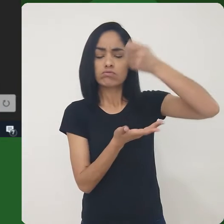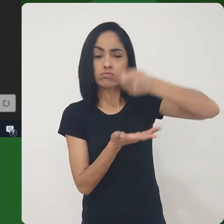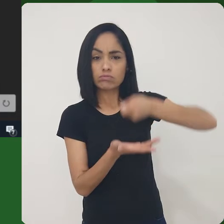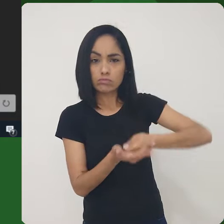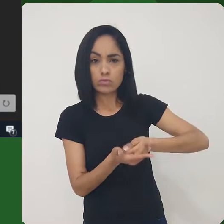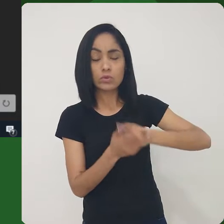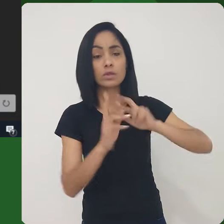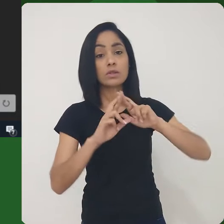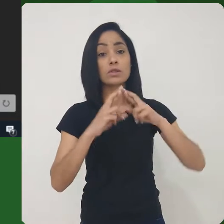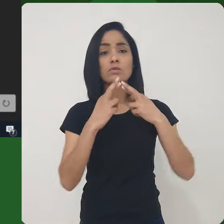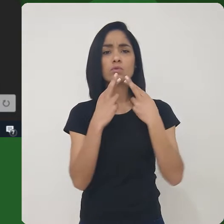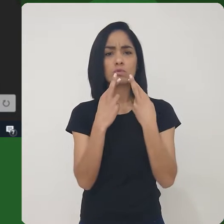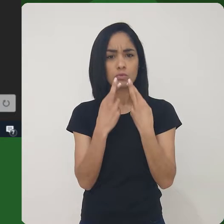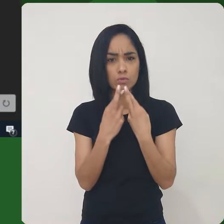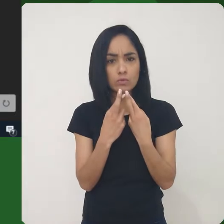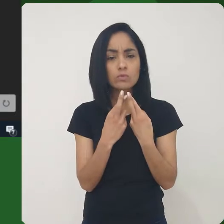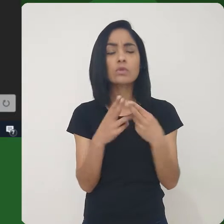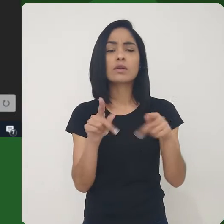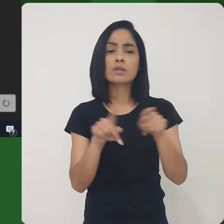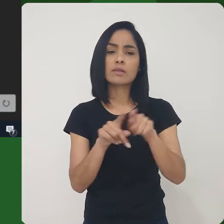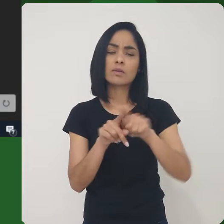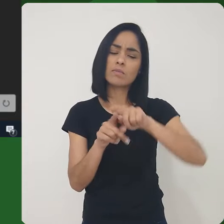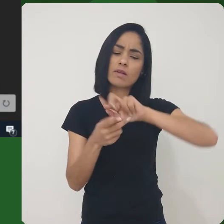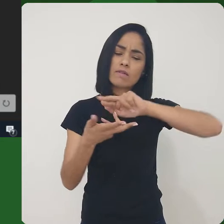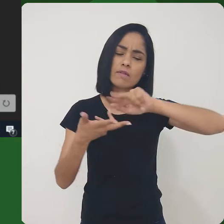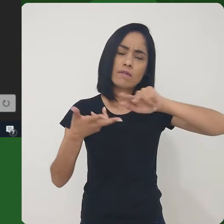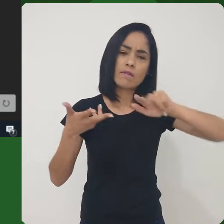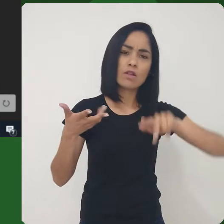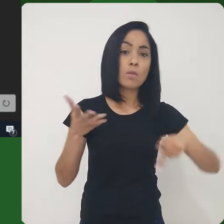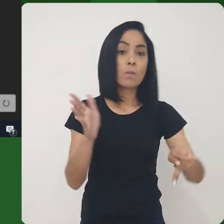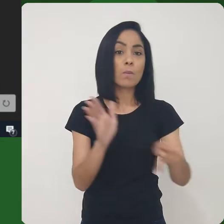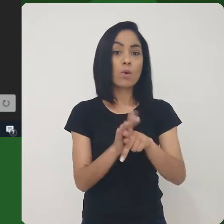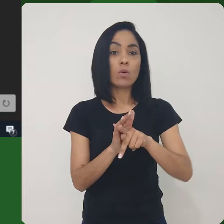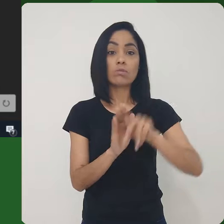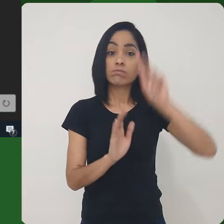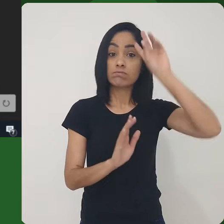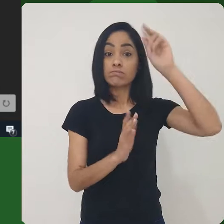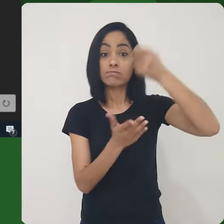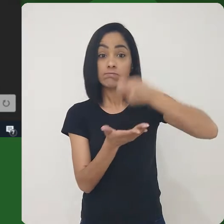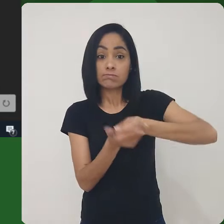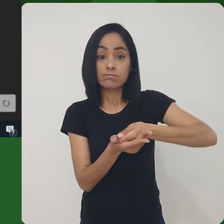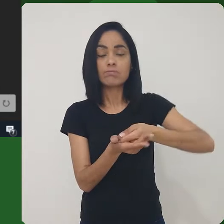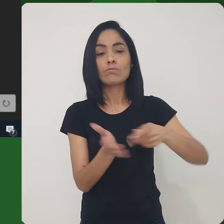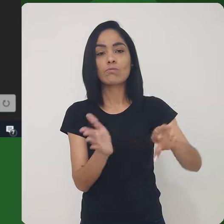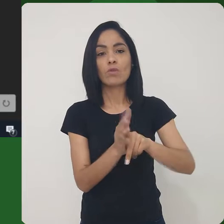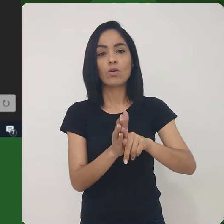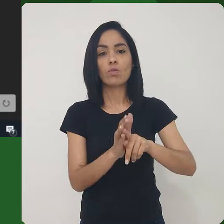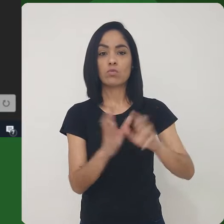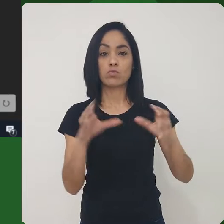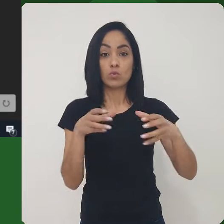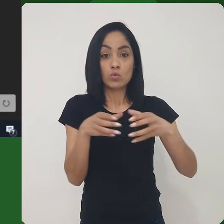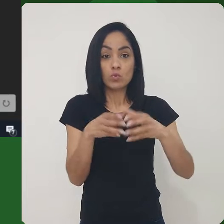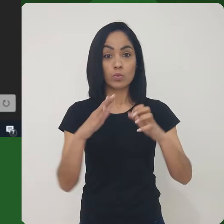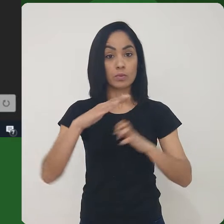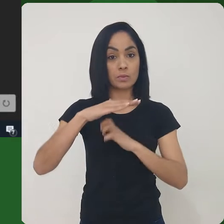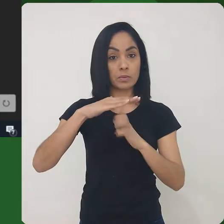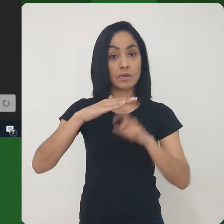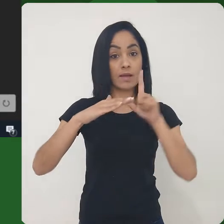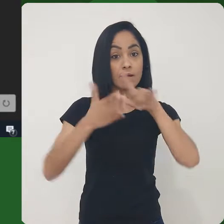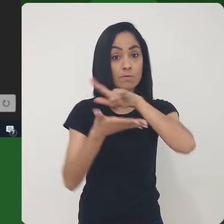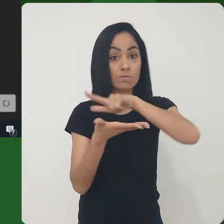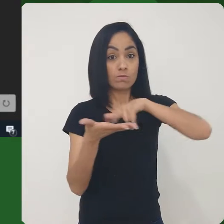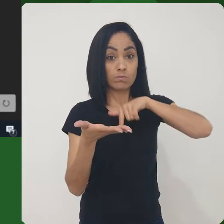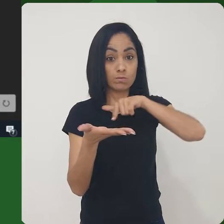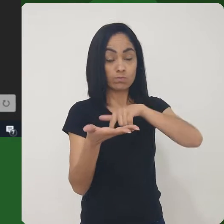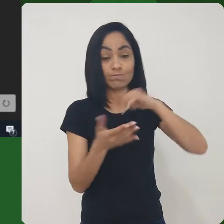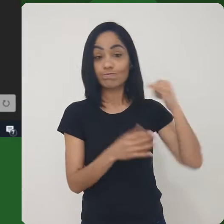decisões, as reuniões e demais atitudes tomadas pelos seus membros. Então, é um